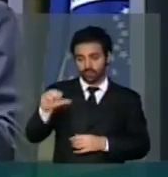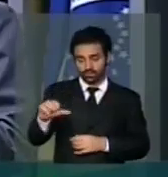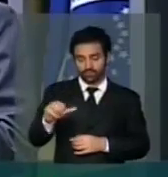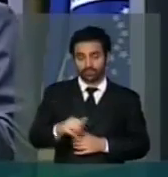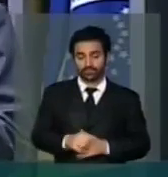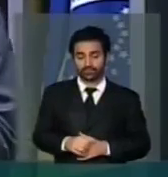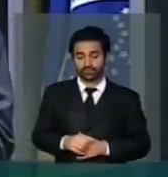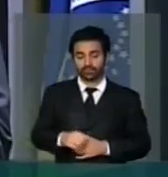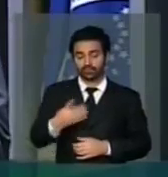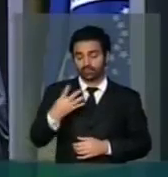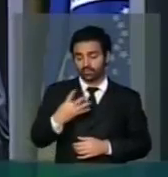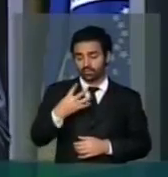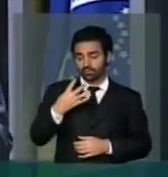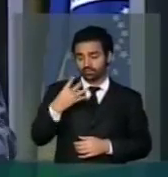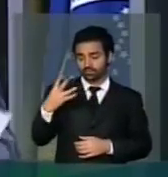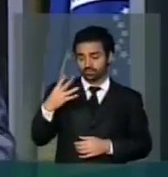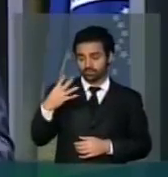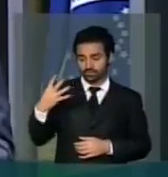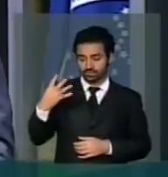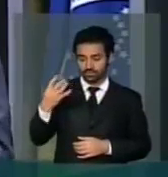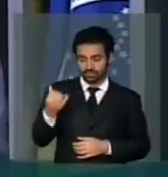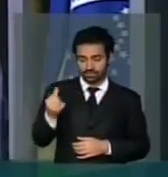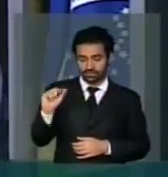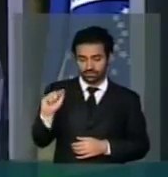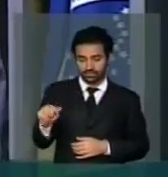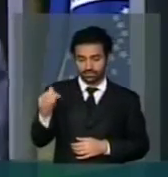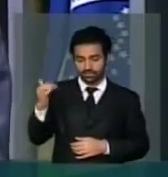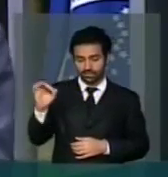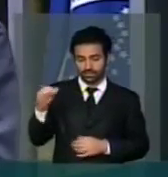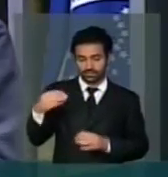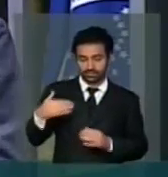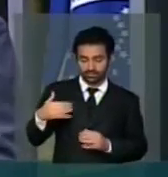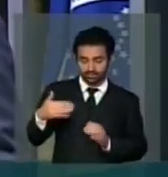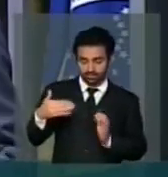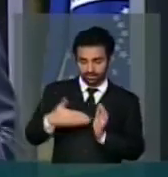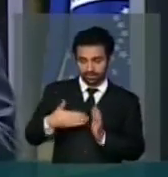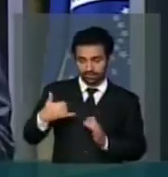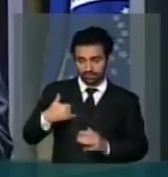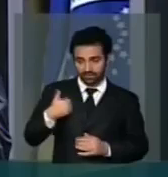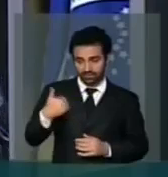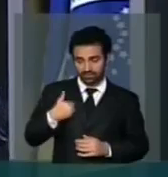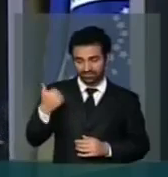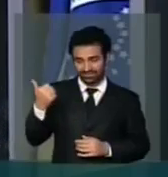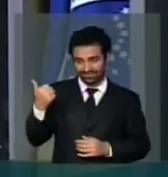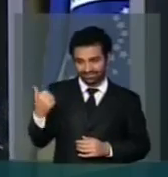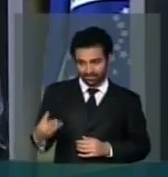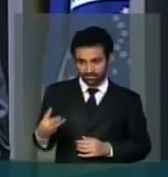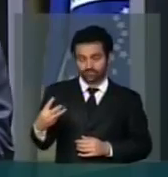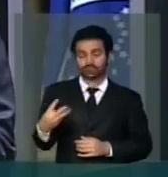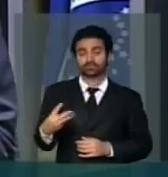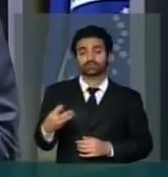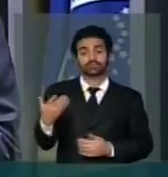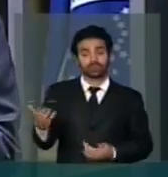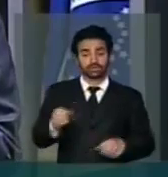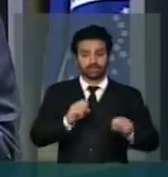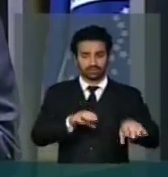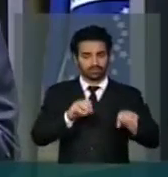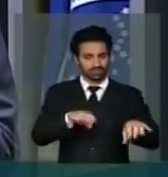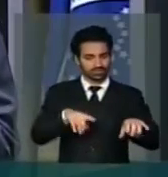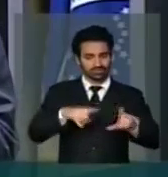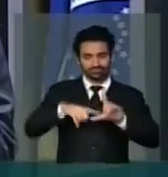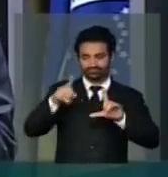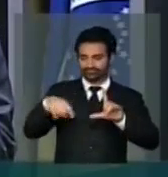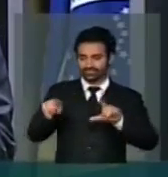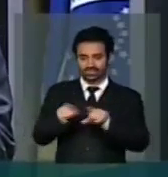anos e 446 mil de 10 a 13 anos. Na educação, os números também não são